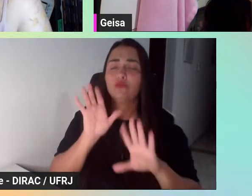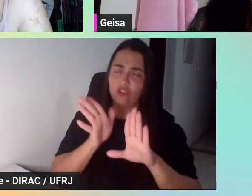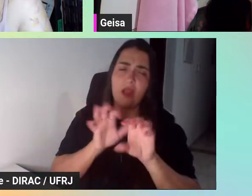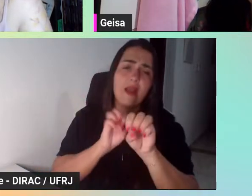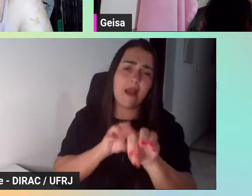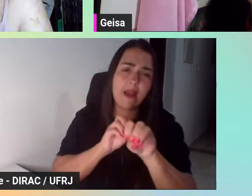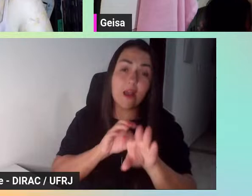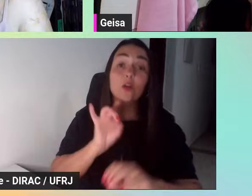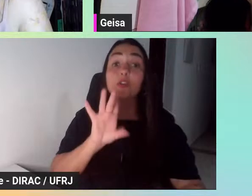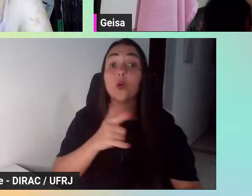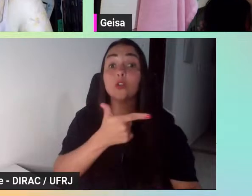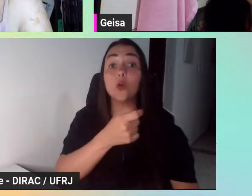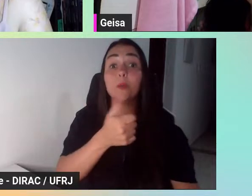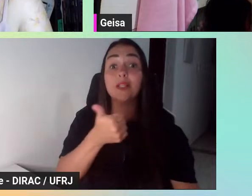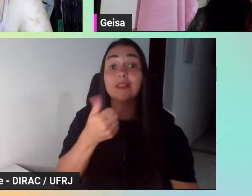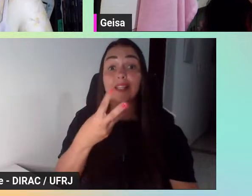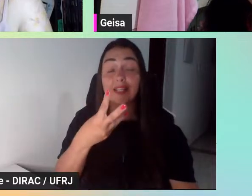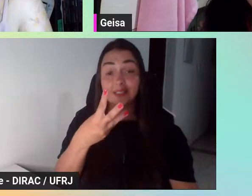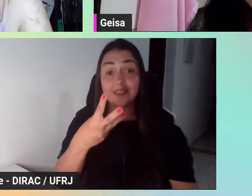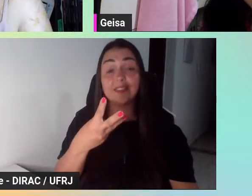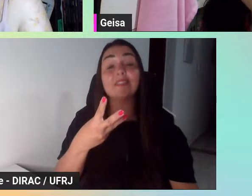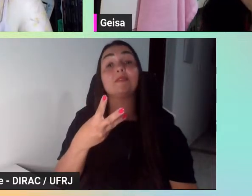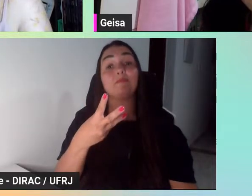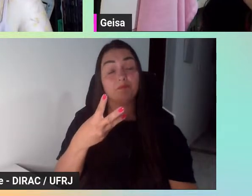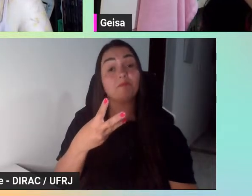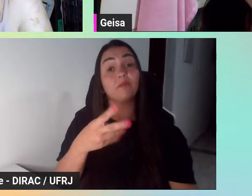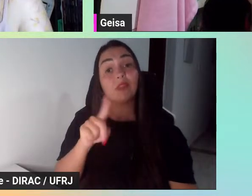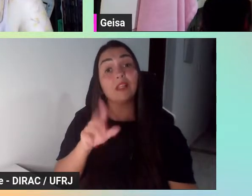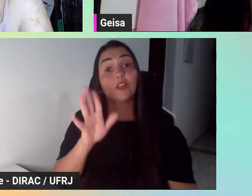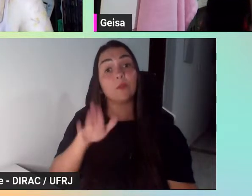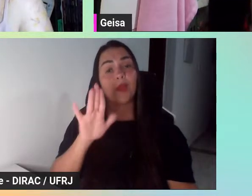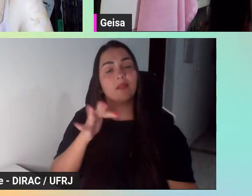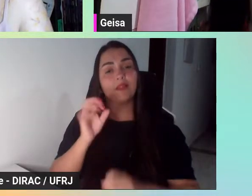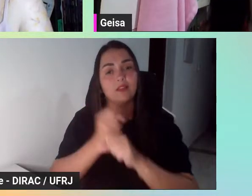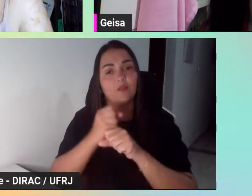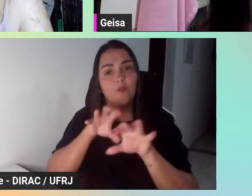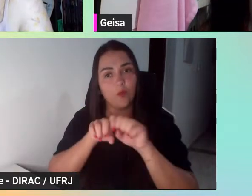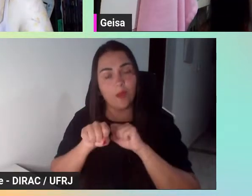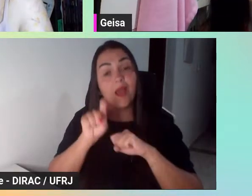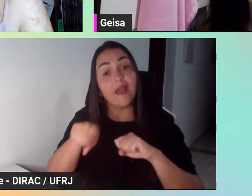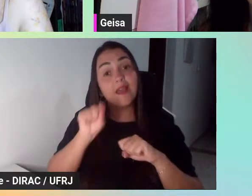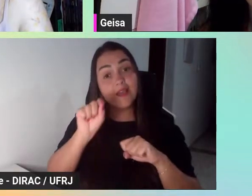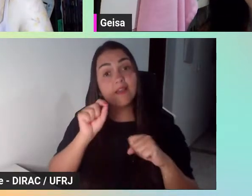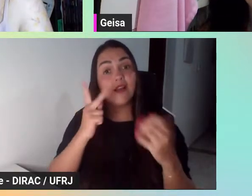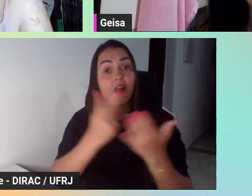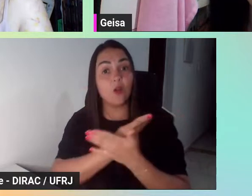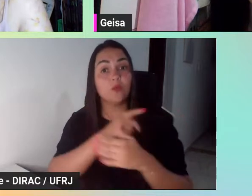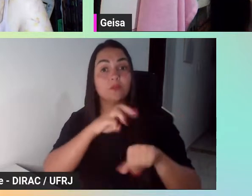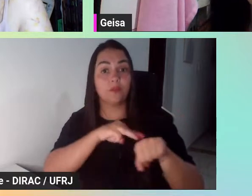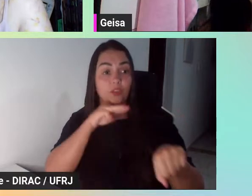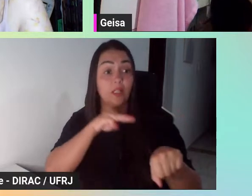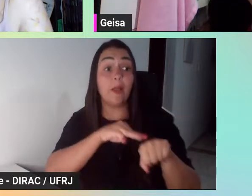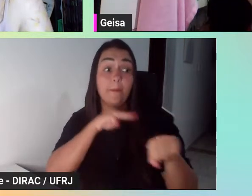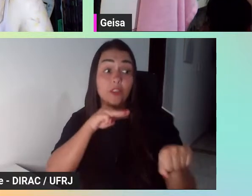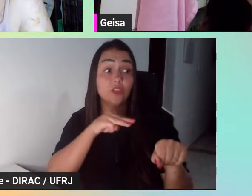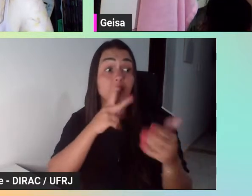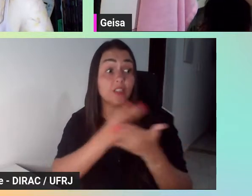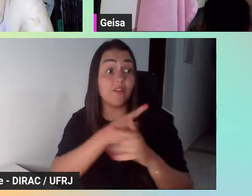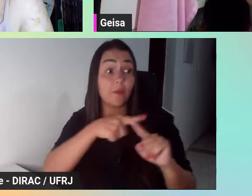10 anos praticamente depois de formada, que eu fiz meu mestrado, né? E no meio do mestrado eu engravidei. E assim,